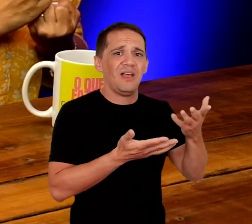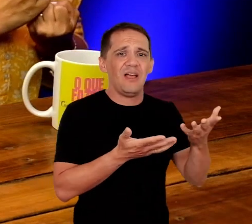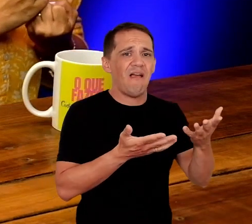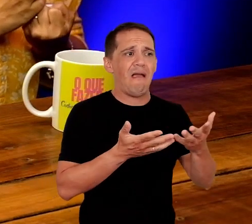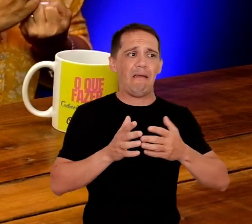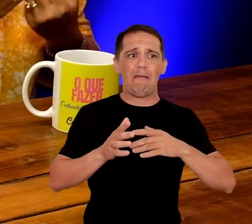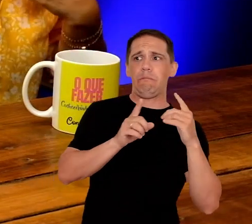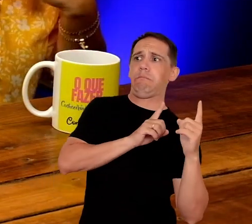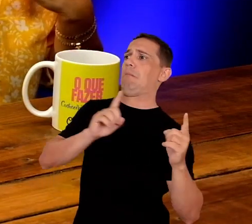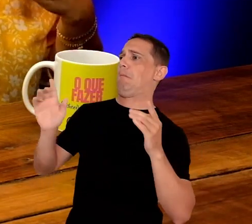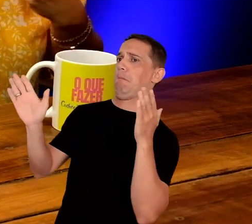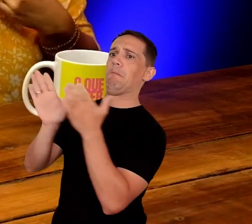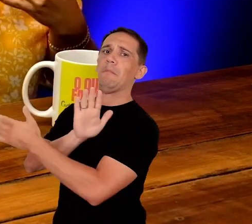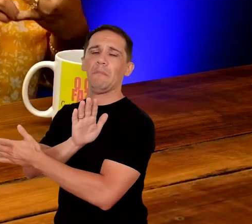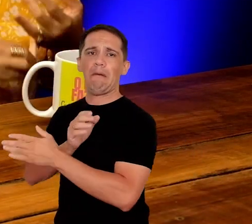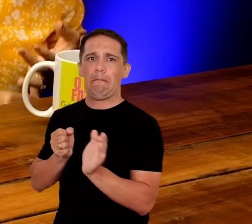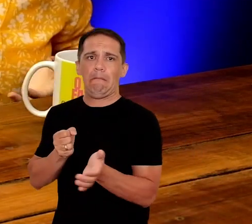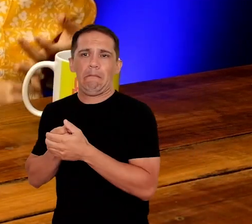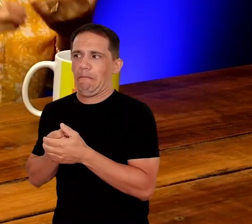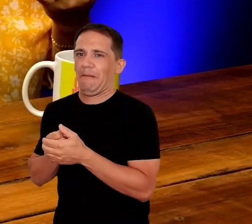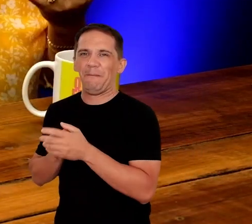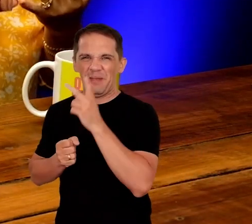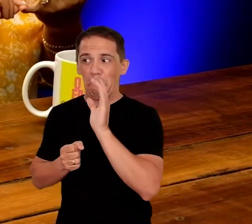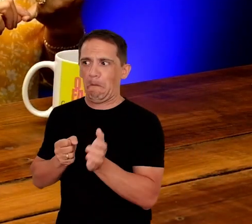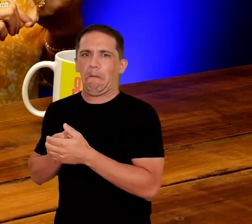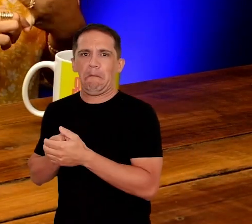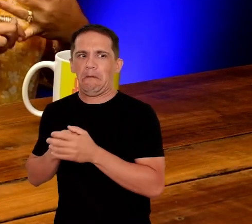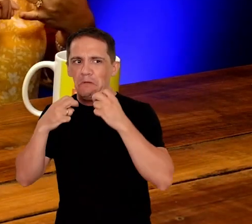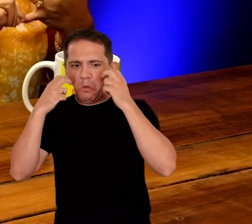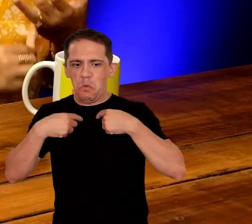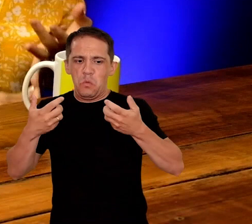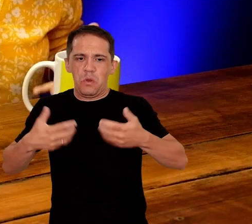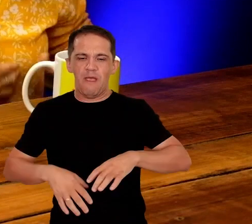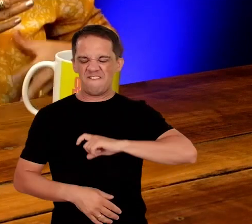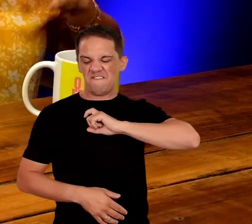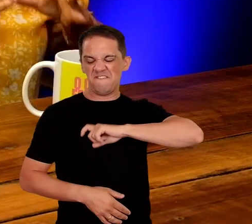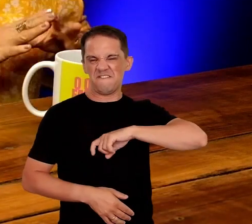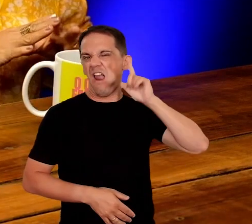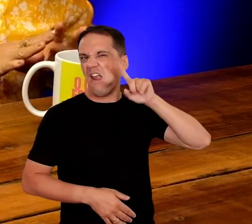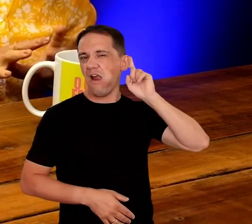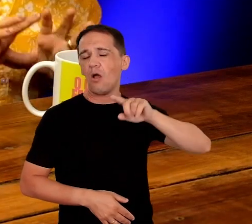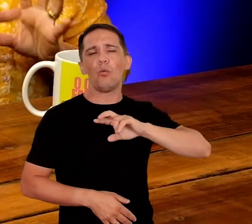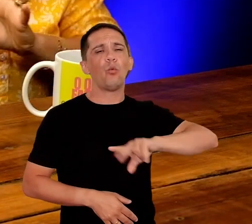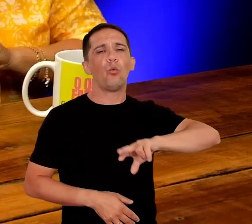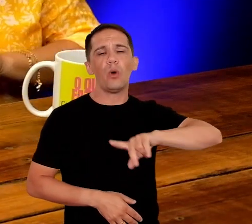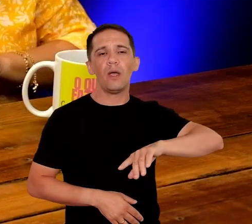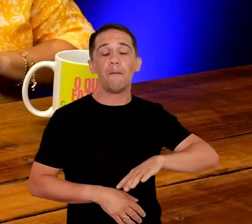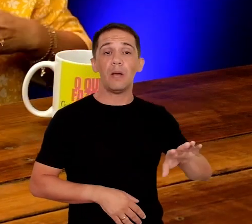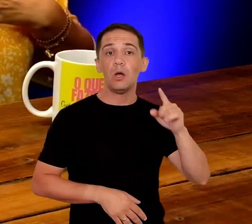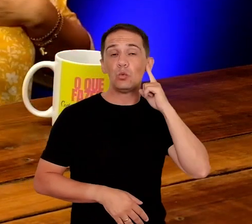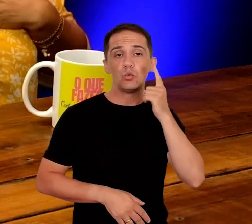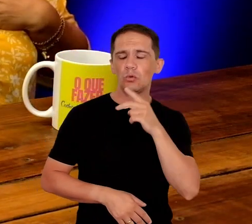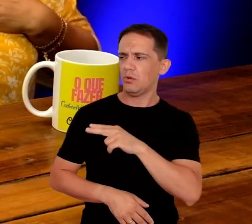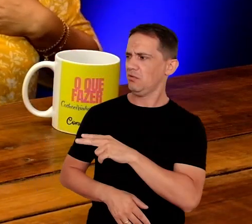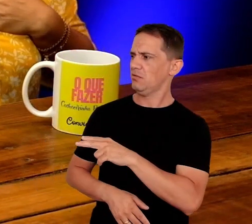ignora, né? Sim, Mas se não- esconde, né? Tá, eu não é por não mal, a quero gente sabe. passar vergonha, né? Então Sim, vou me não é por esconder. maldade, não é... Só que, às vezes, o surdo